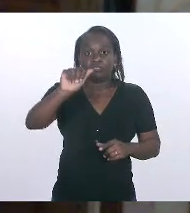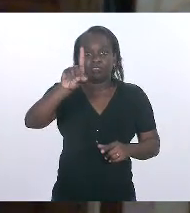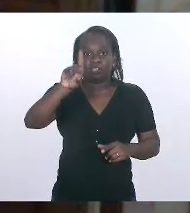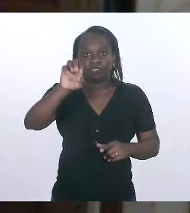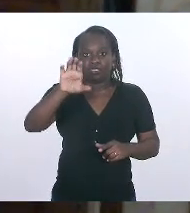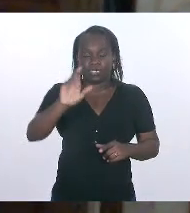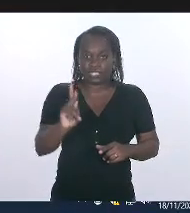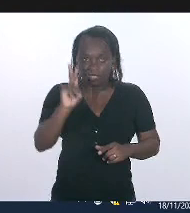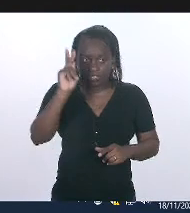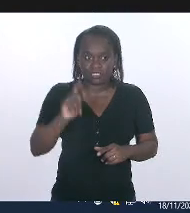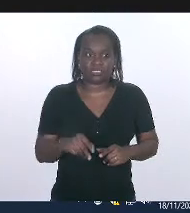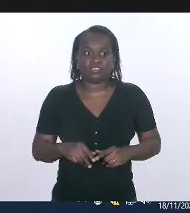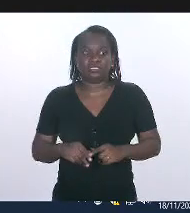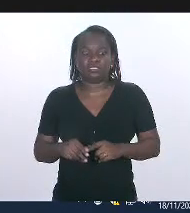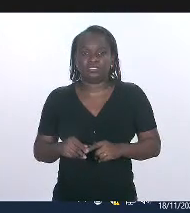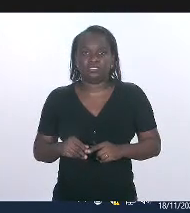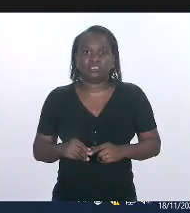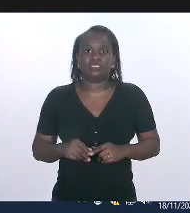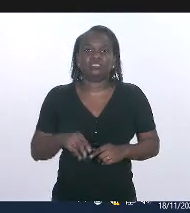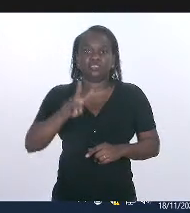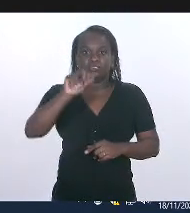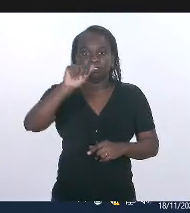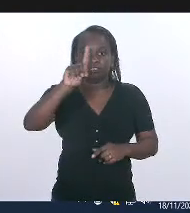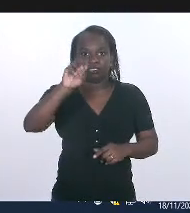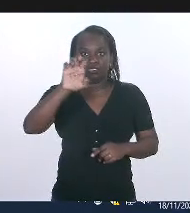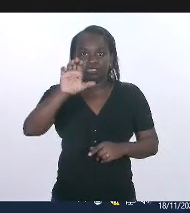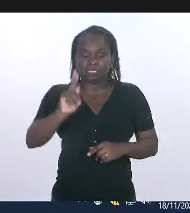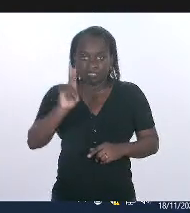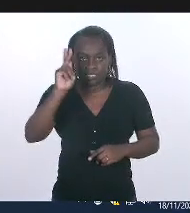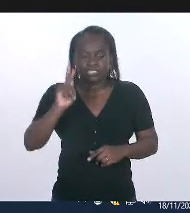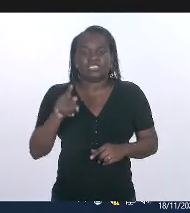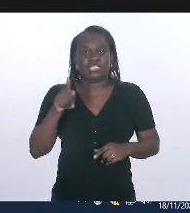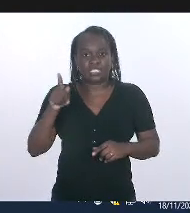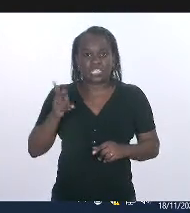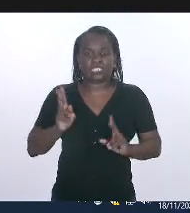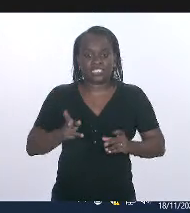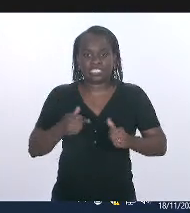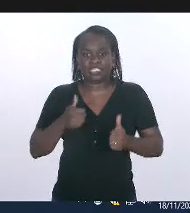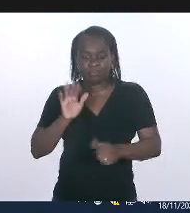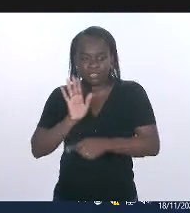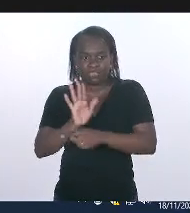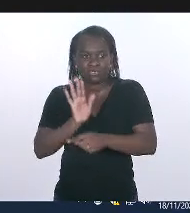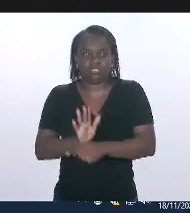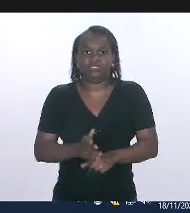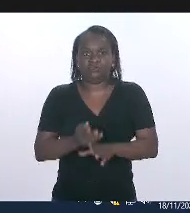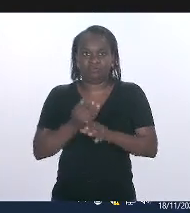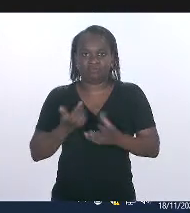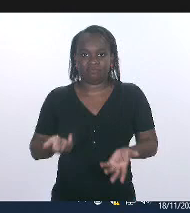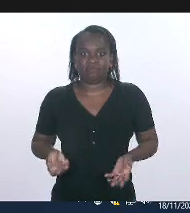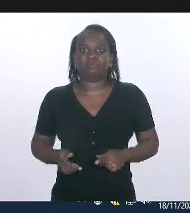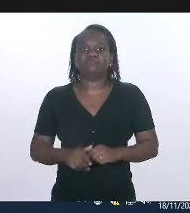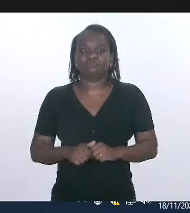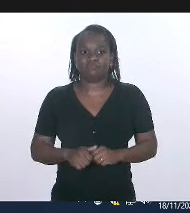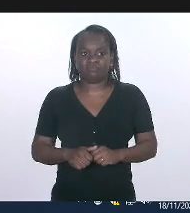Carneiro. Valdec Carneiro estava sempre lá cerrando fileiras.